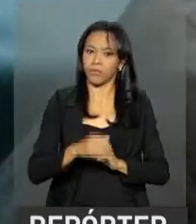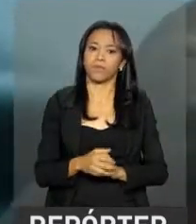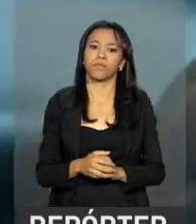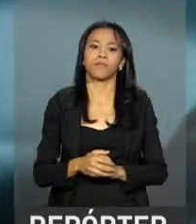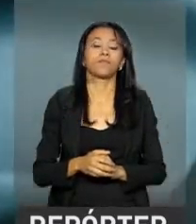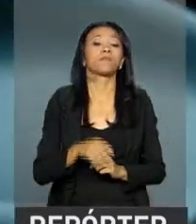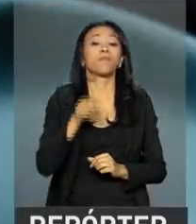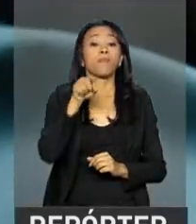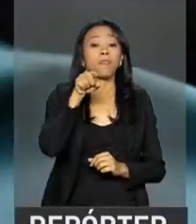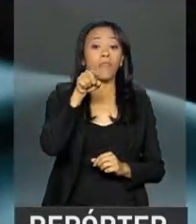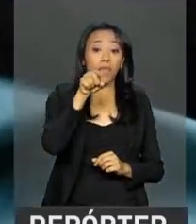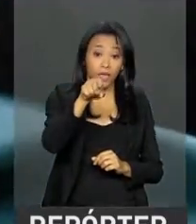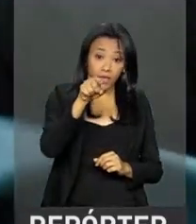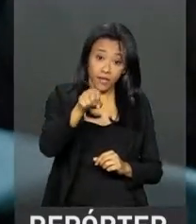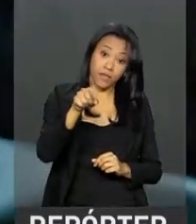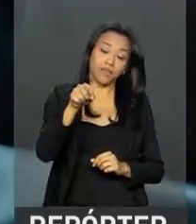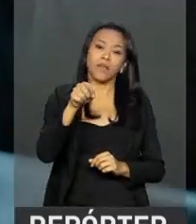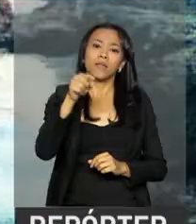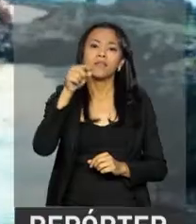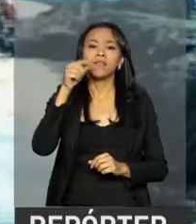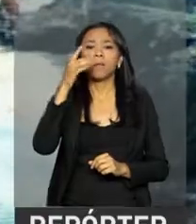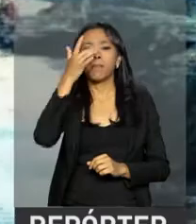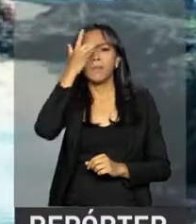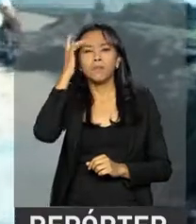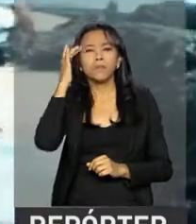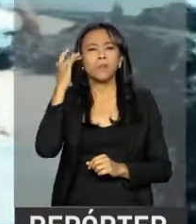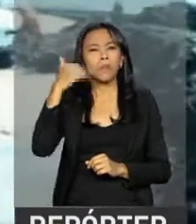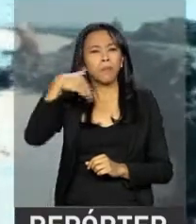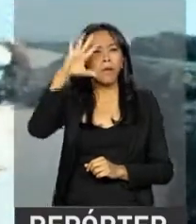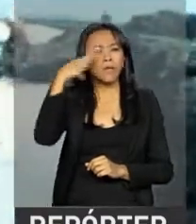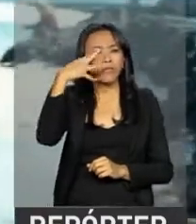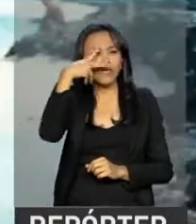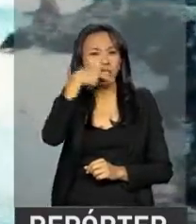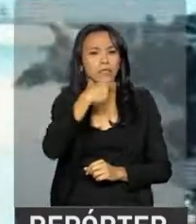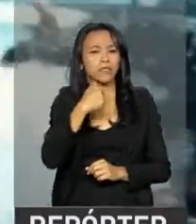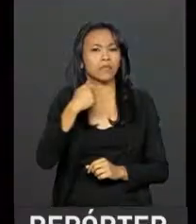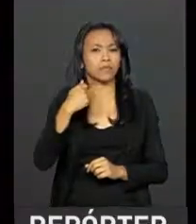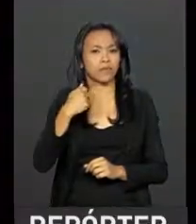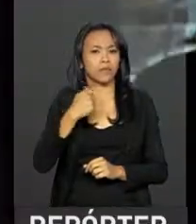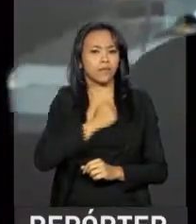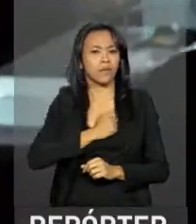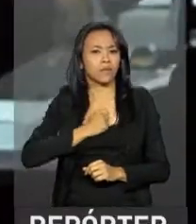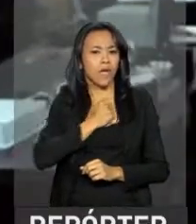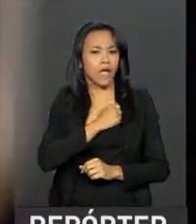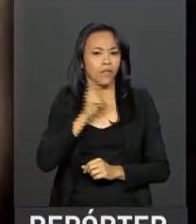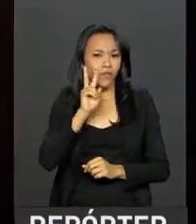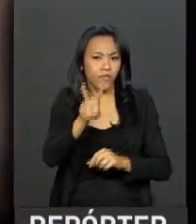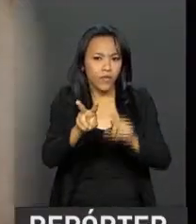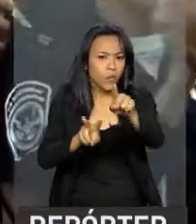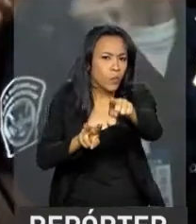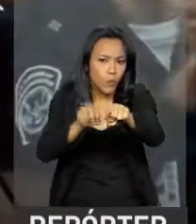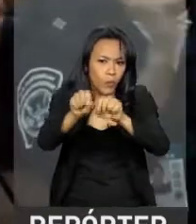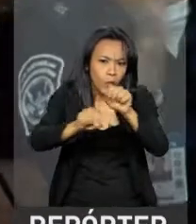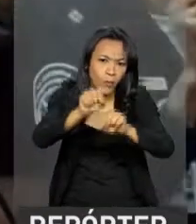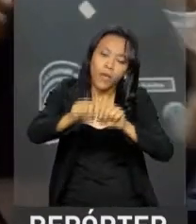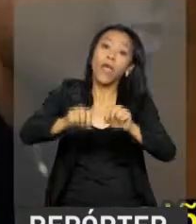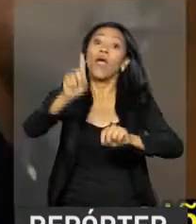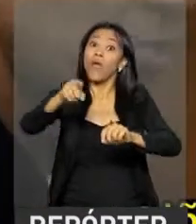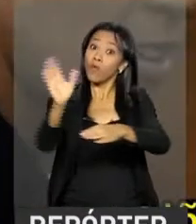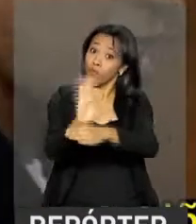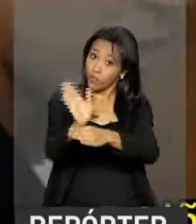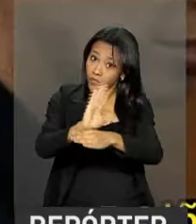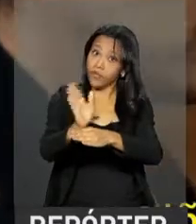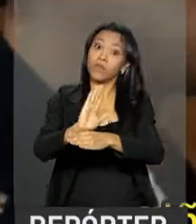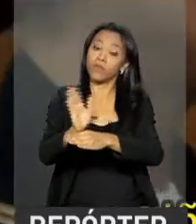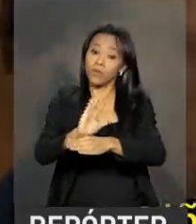Luísa, a pessoa mais linda do mundo e quem vou sentir saudades o tempo todo. As cenas são do filme Olhos Azuis.